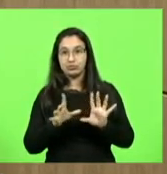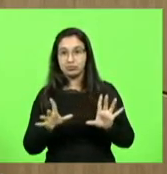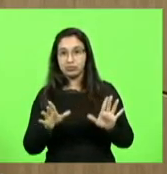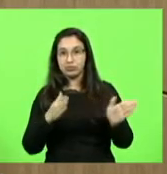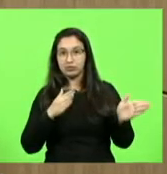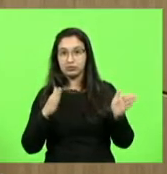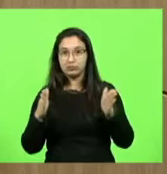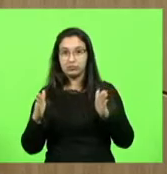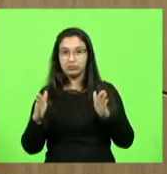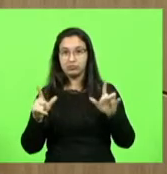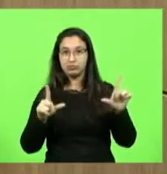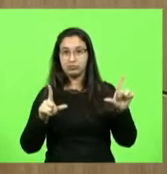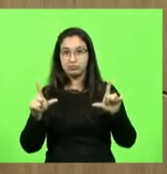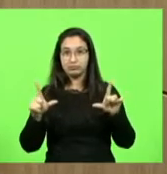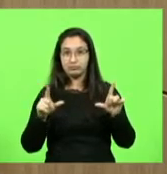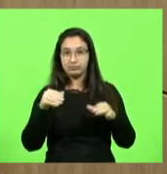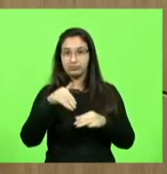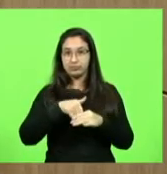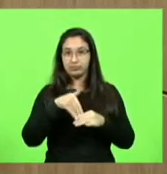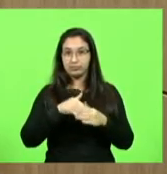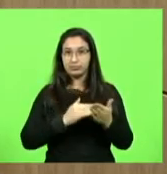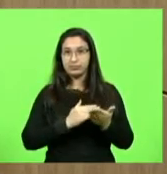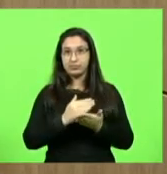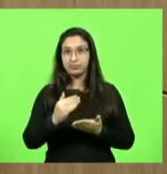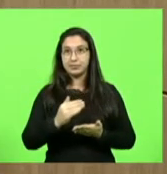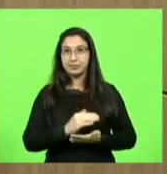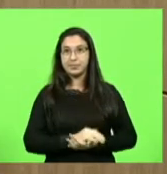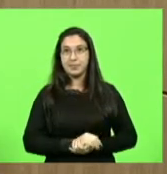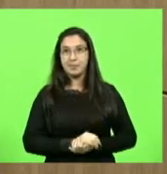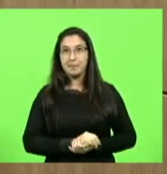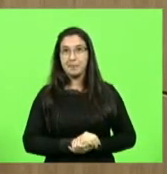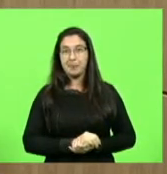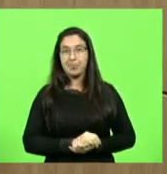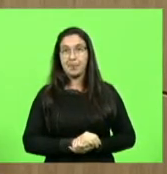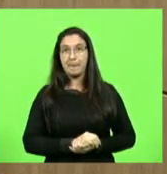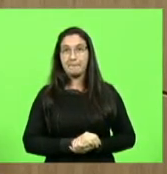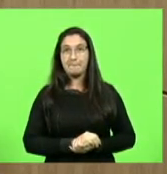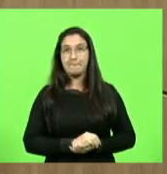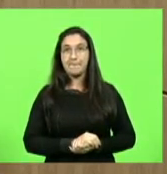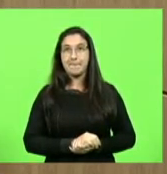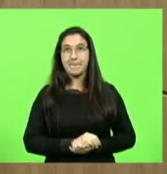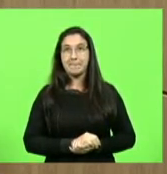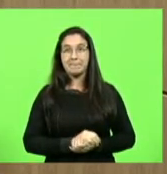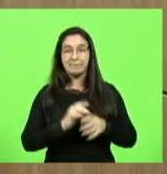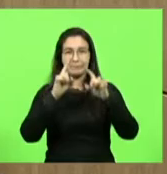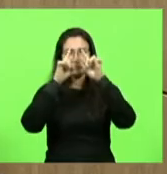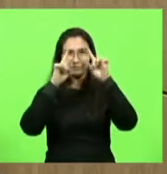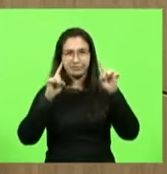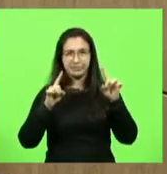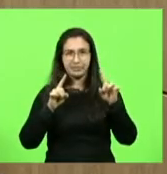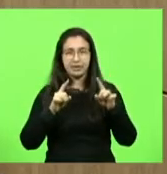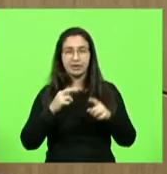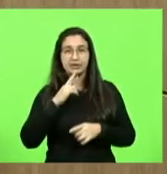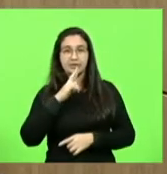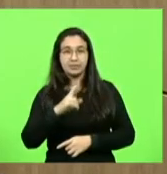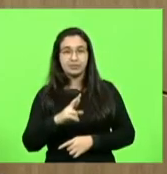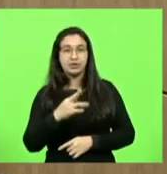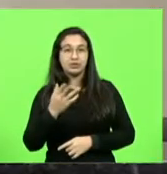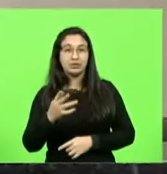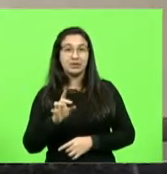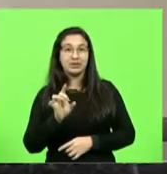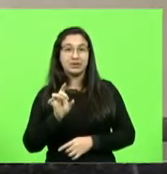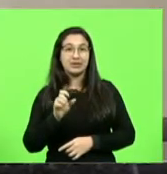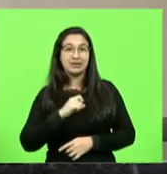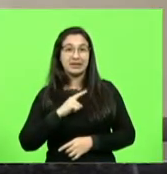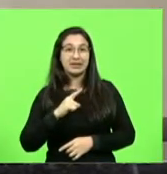votação. E a todos que nos acompanham, presidente. Deputado Sarita, só respondendo questão de ordem, nós temos 6